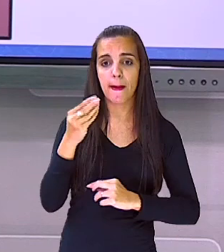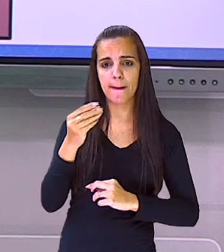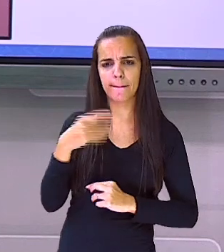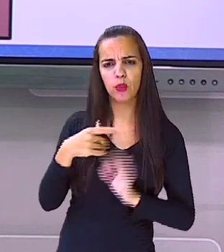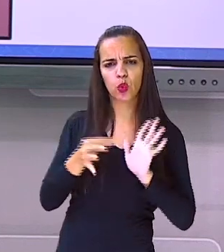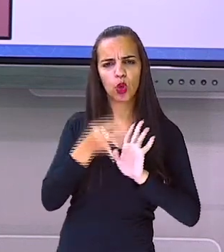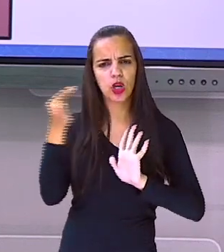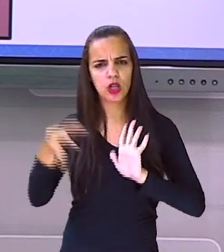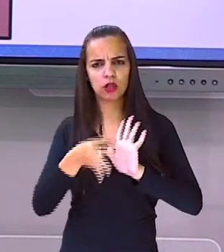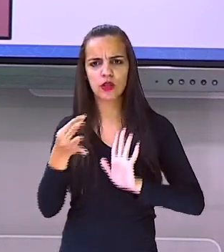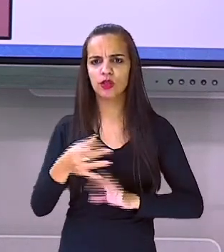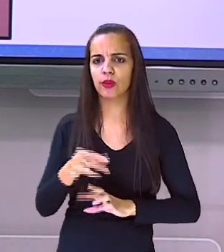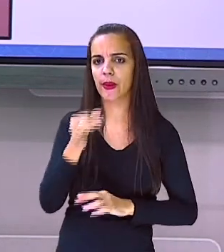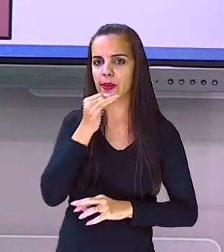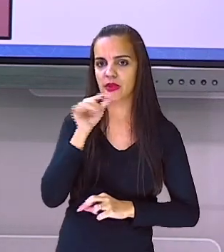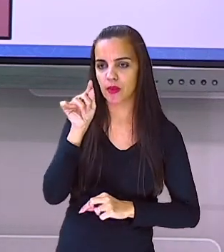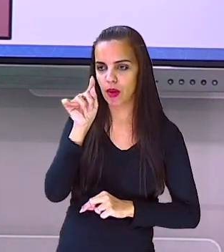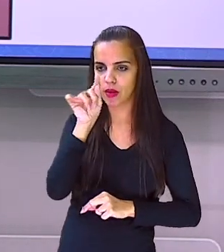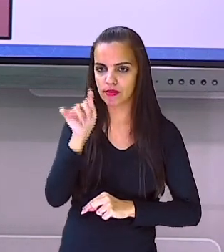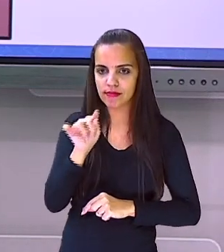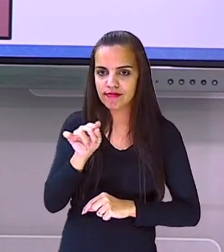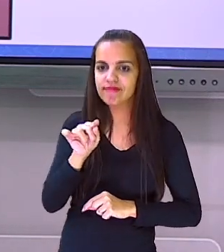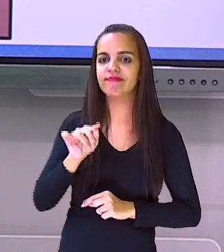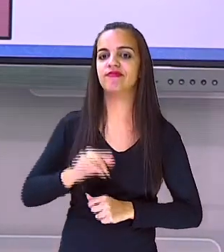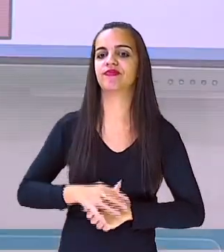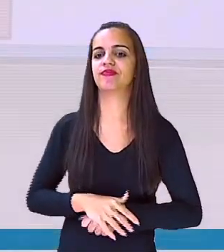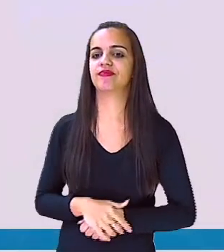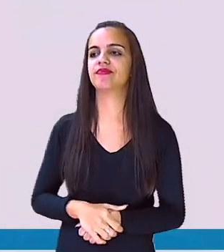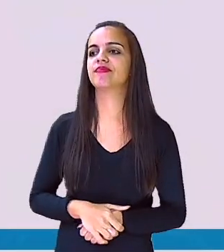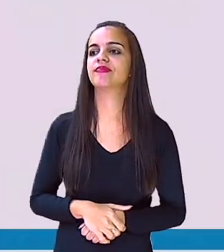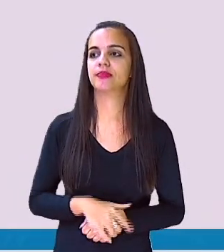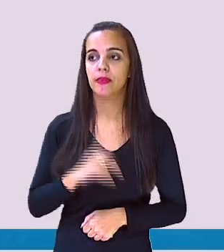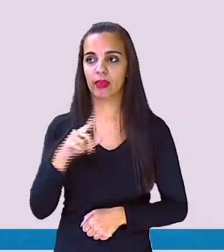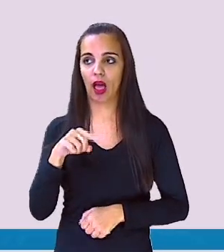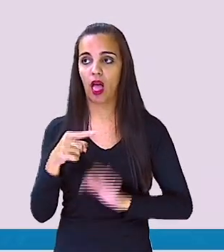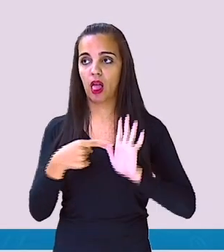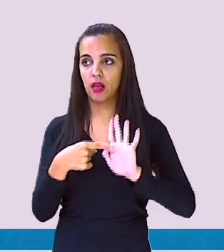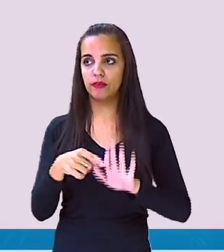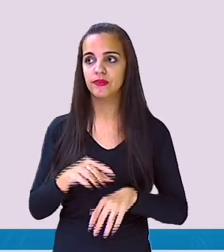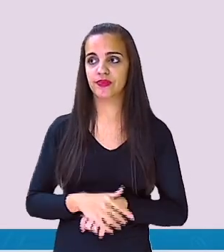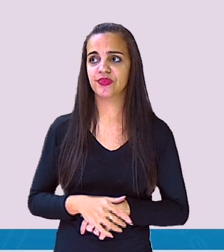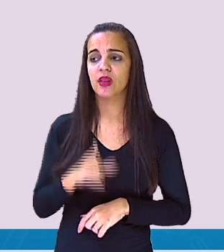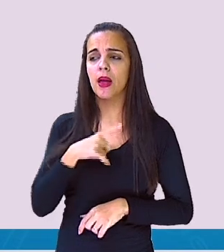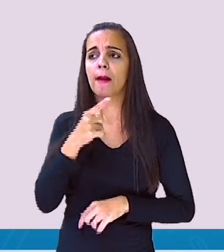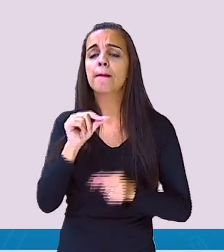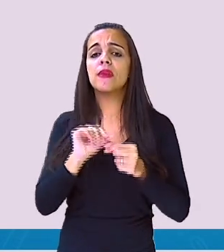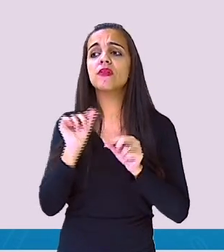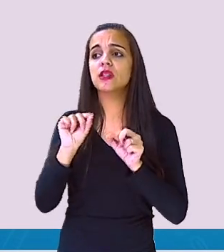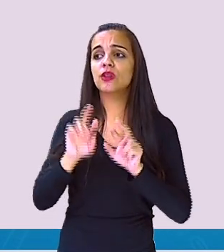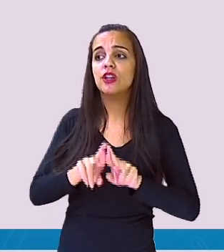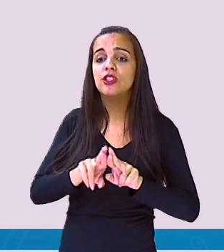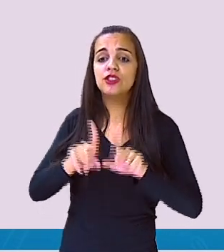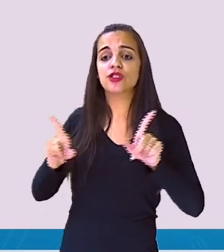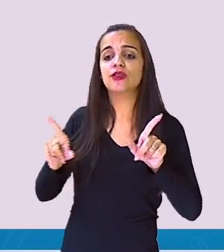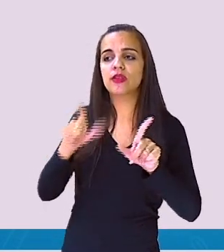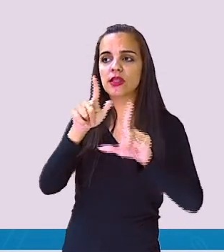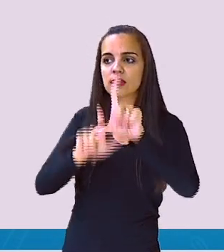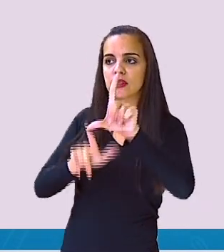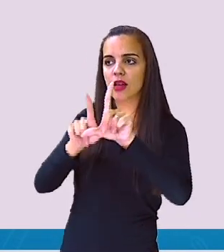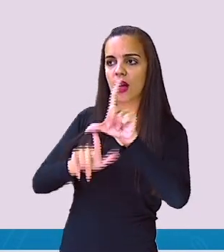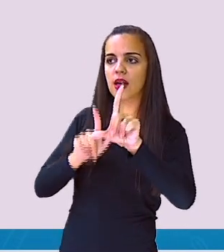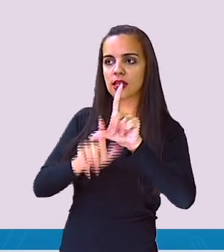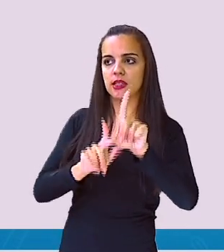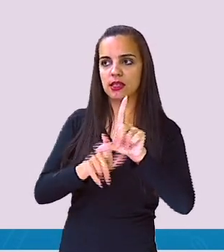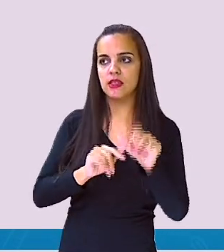falavam diacrítico. Viu o que é esse sinal aqui? E para quê? Para diferenciar as letras e as